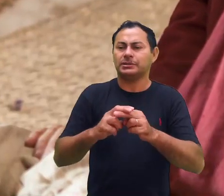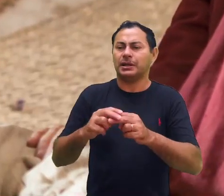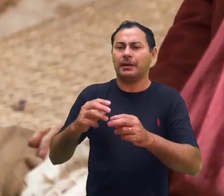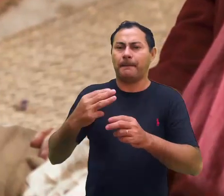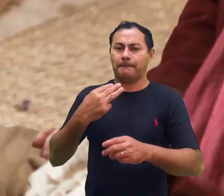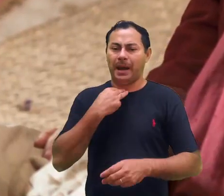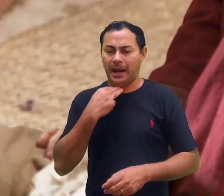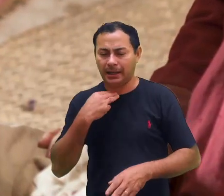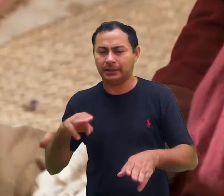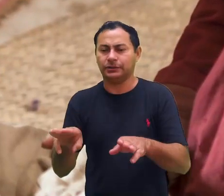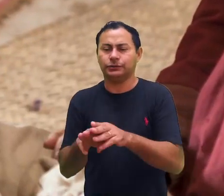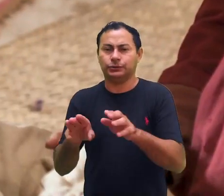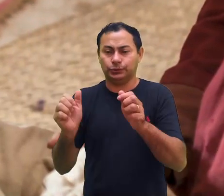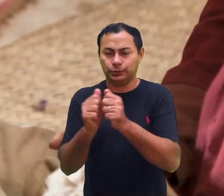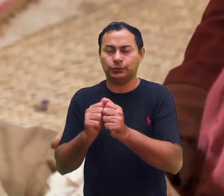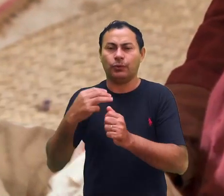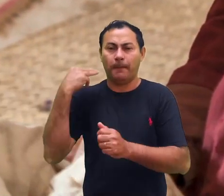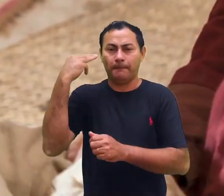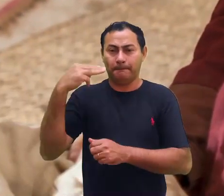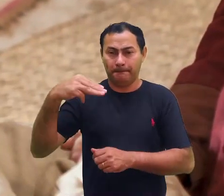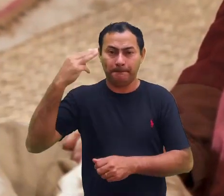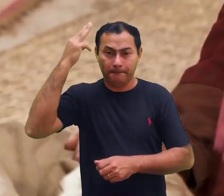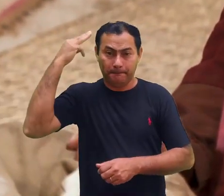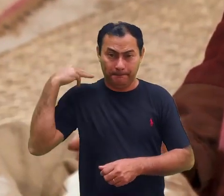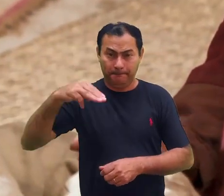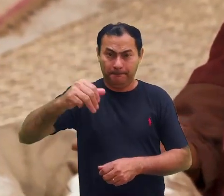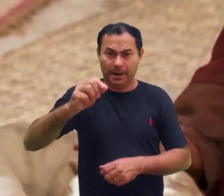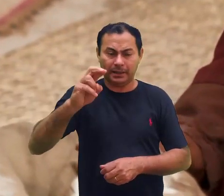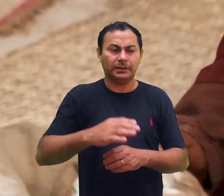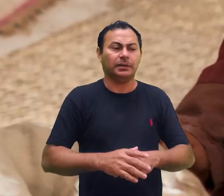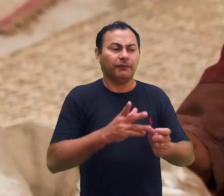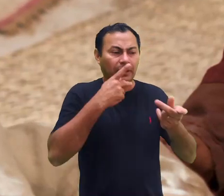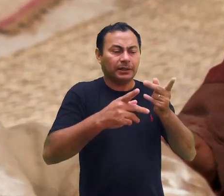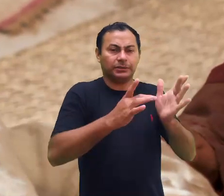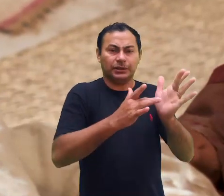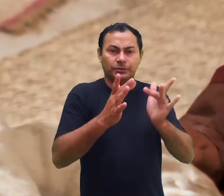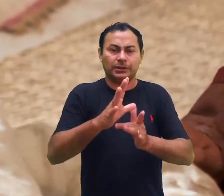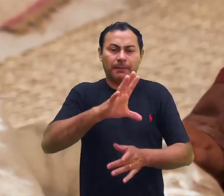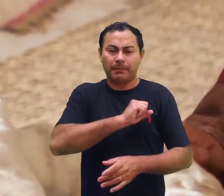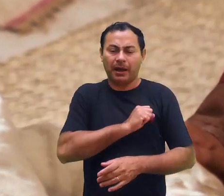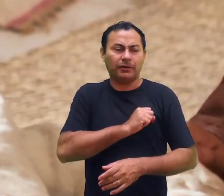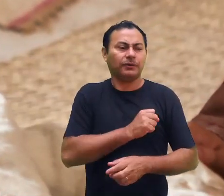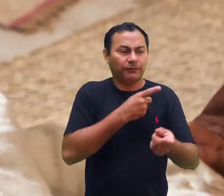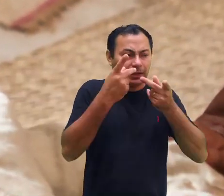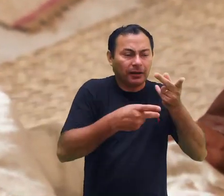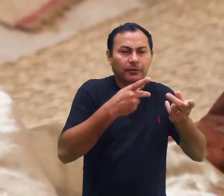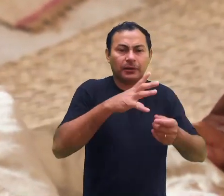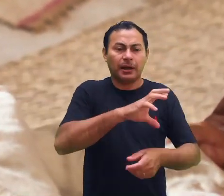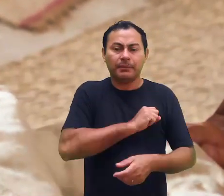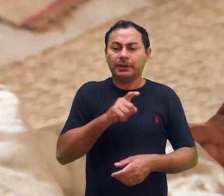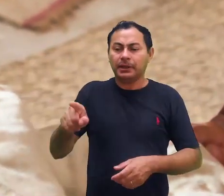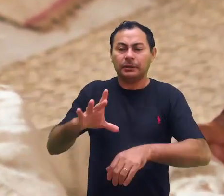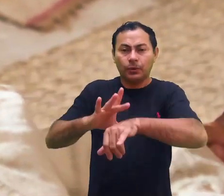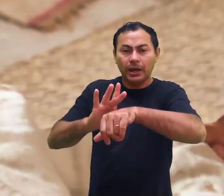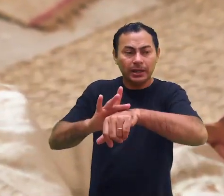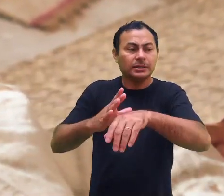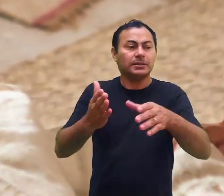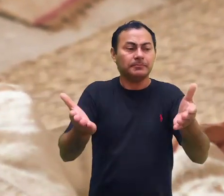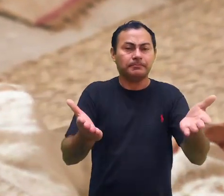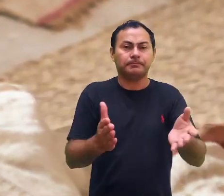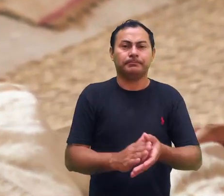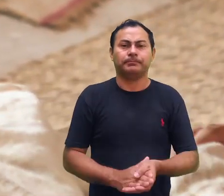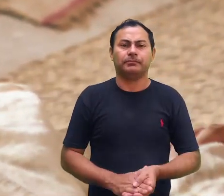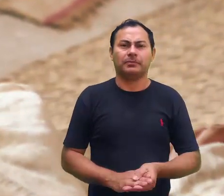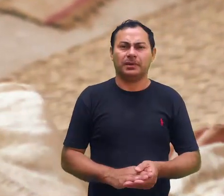que Lázaro estava doente e o fizeram com estas palavras: aquele a quem amas está